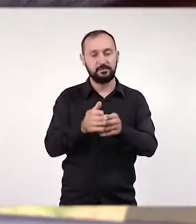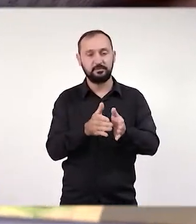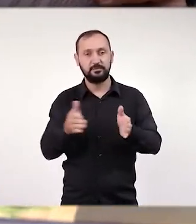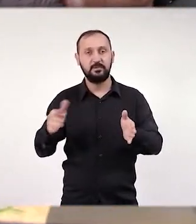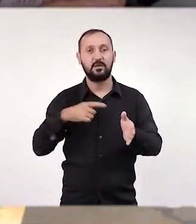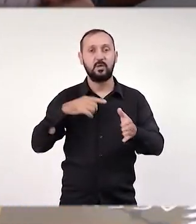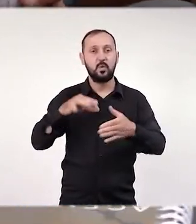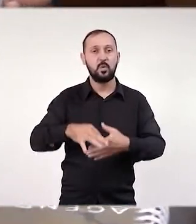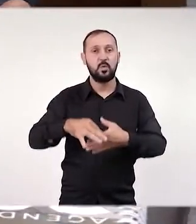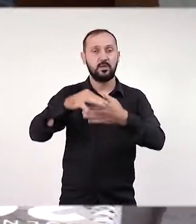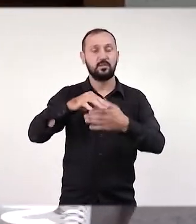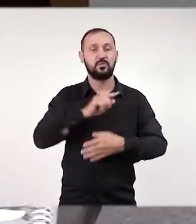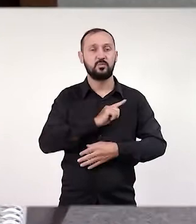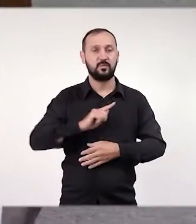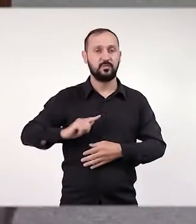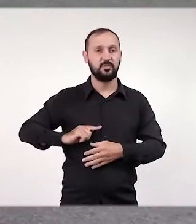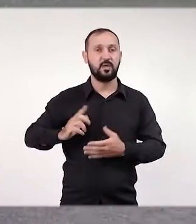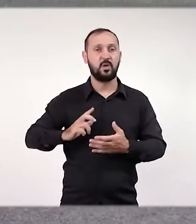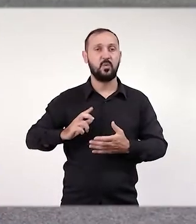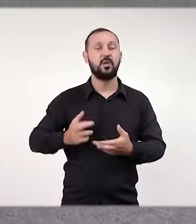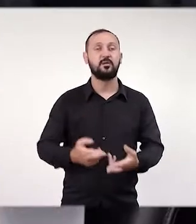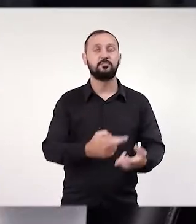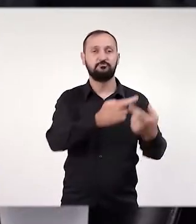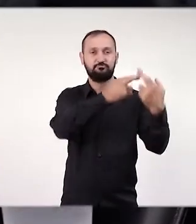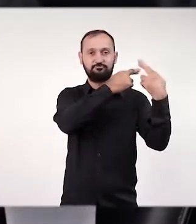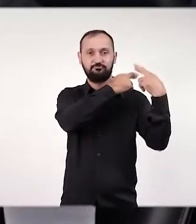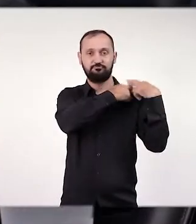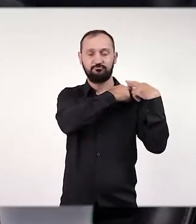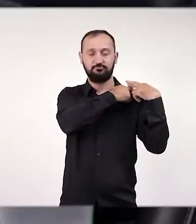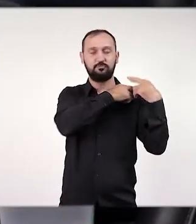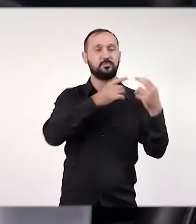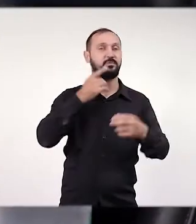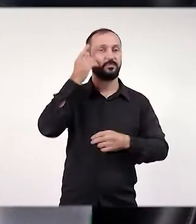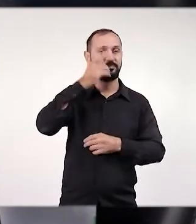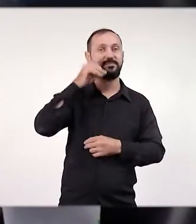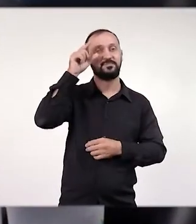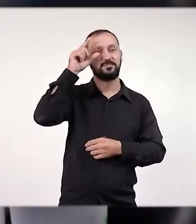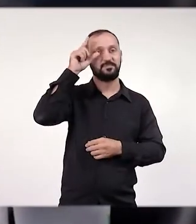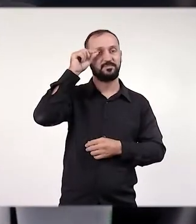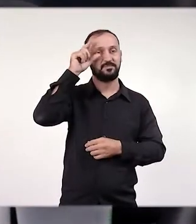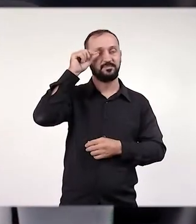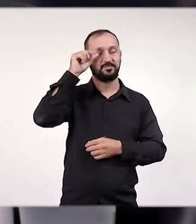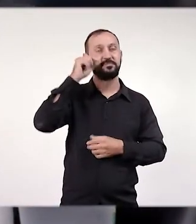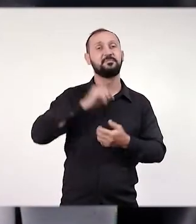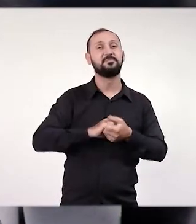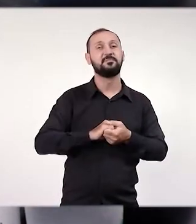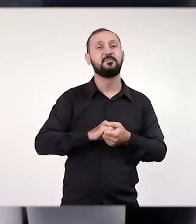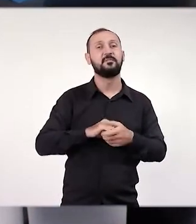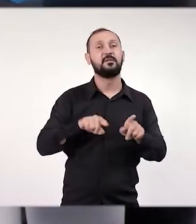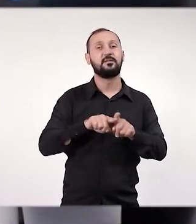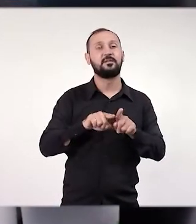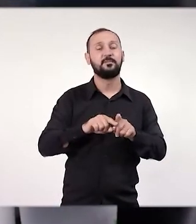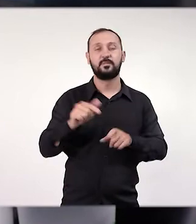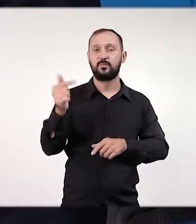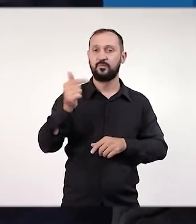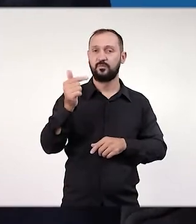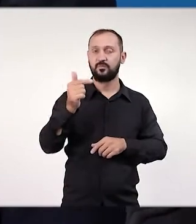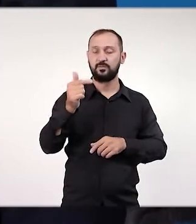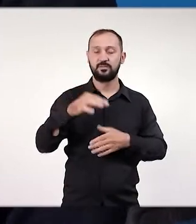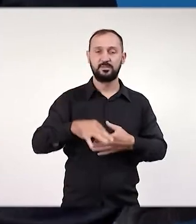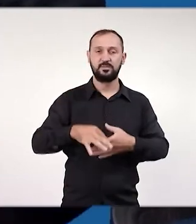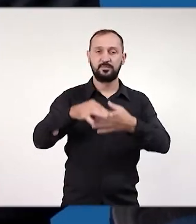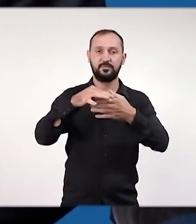para 2020 é a liderança do governo na casa, que ficará sob a responsabilidade do deputado Gerson Claro, do PP, e